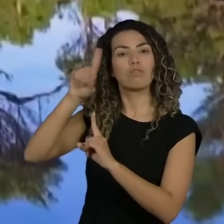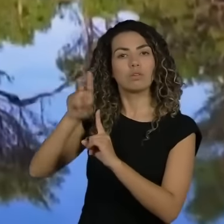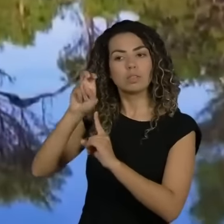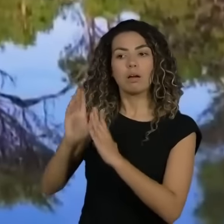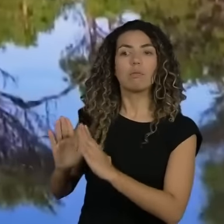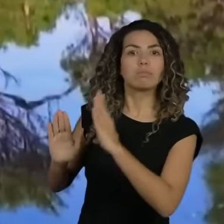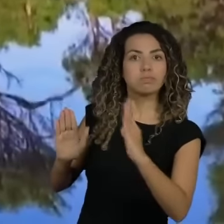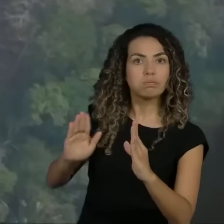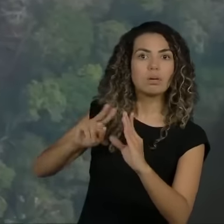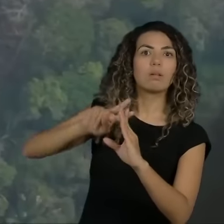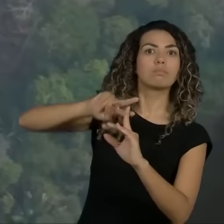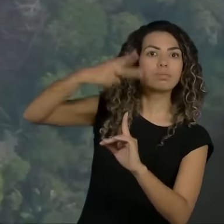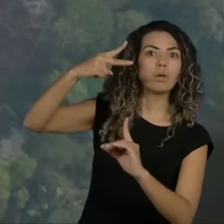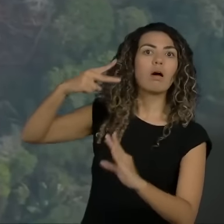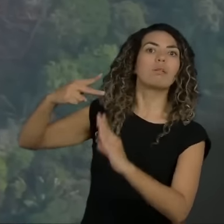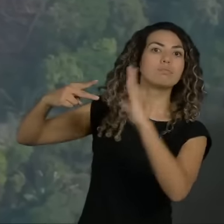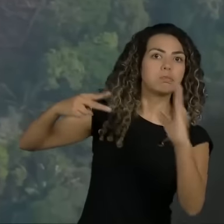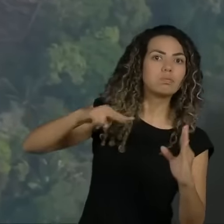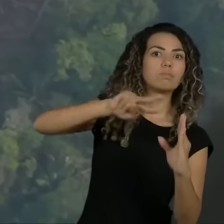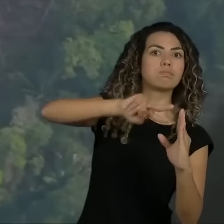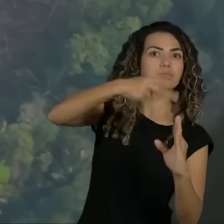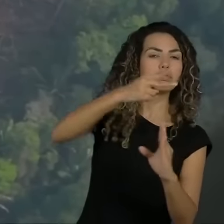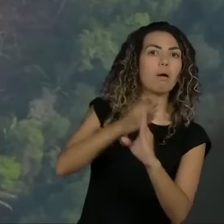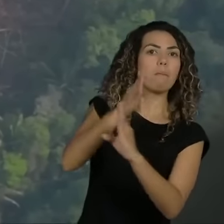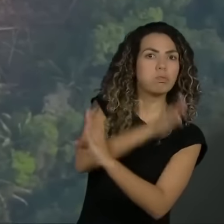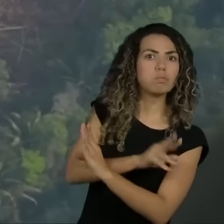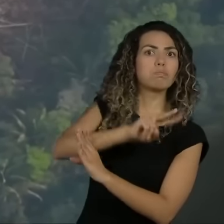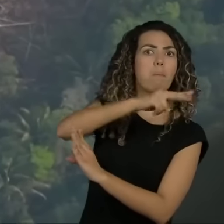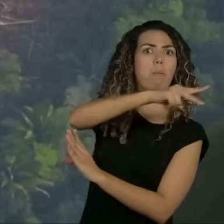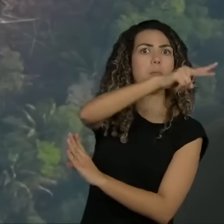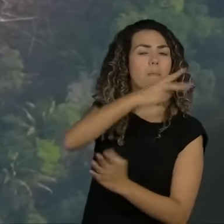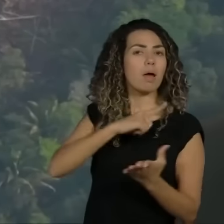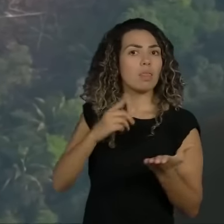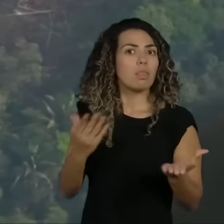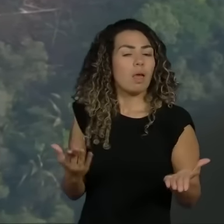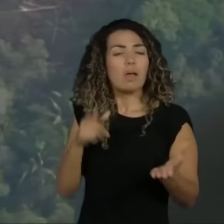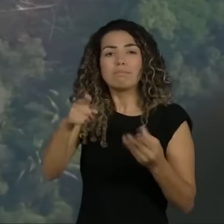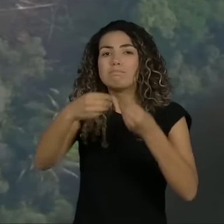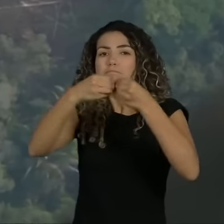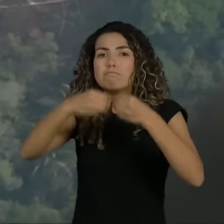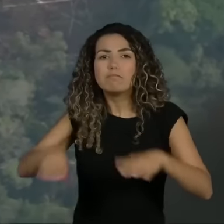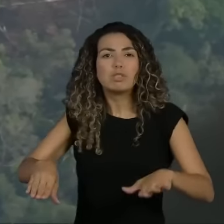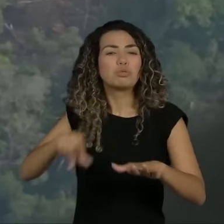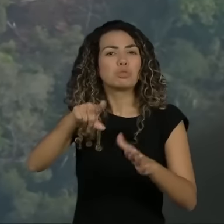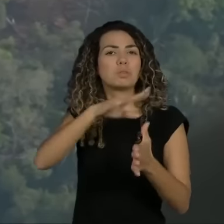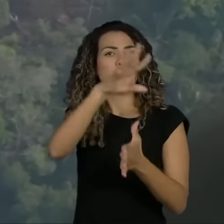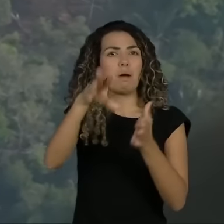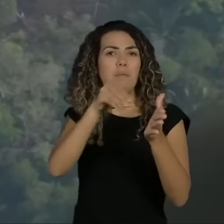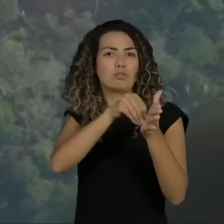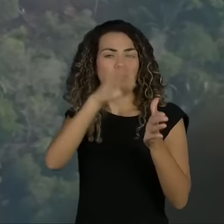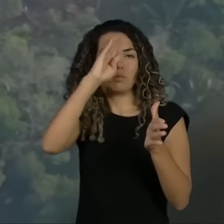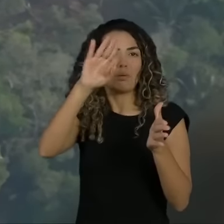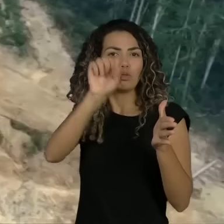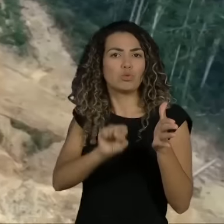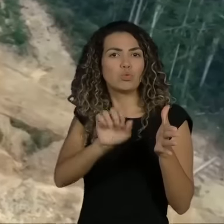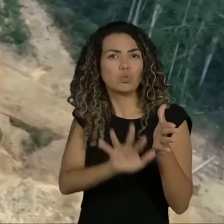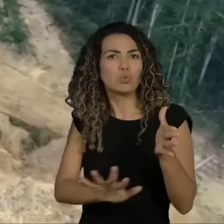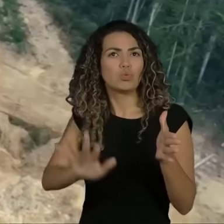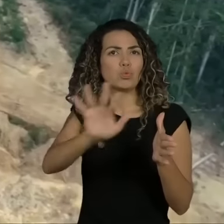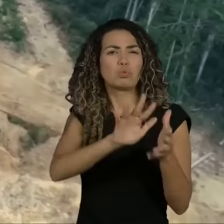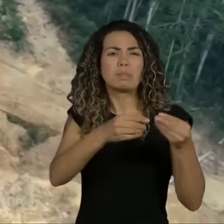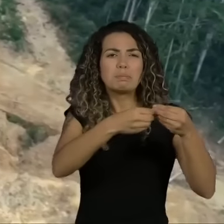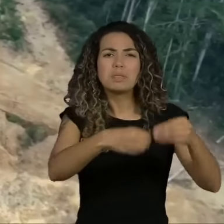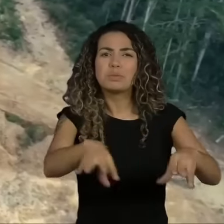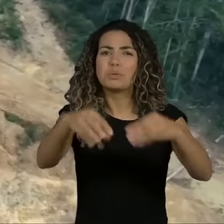subiram mais no chamado Arco do Desmatamento, no sul do Amazonas, onde houve perda acentuada da vegetação